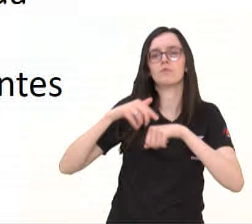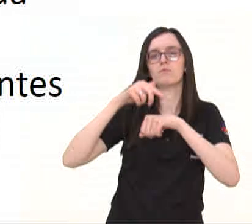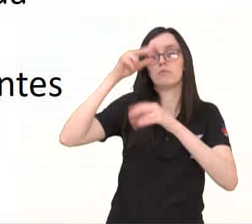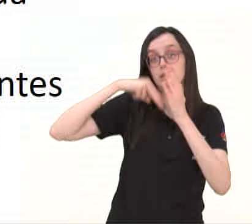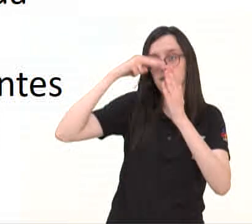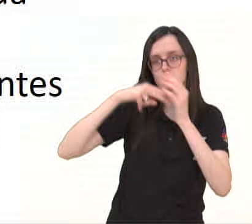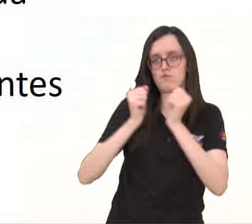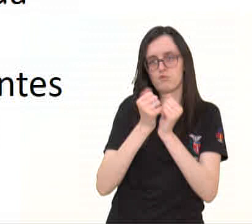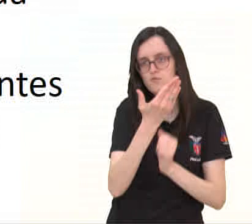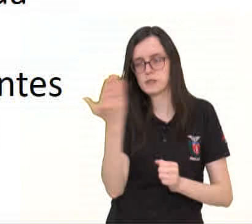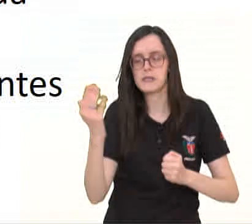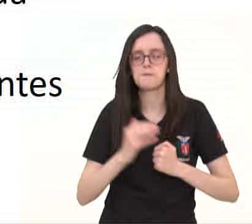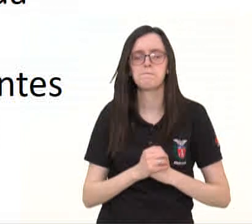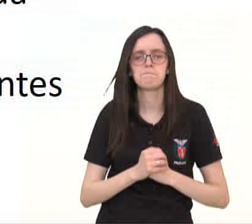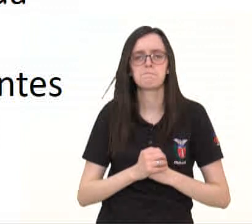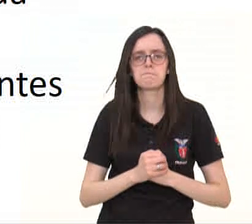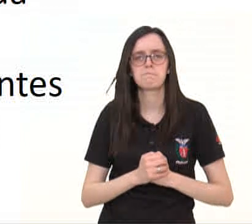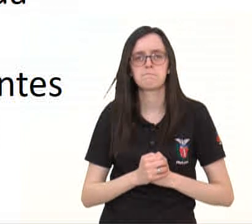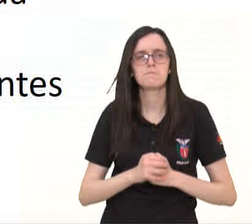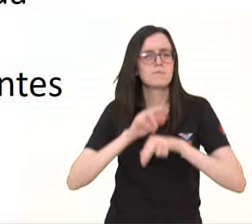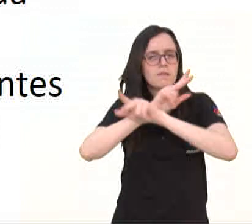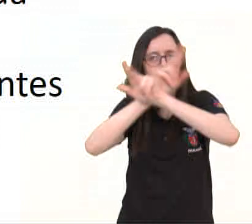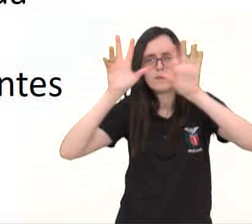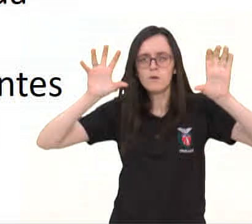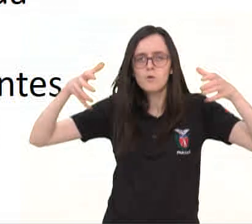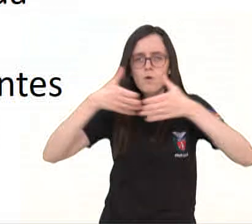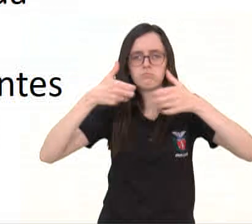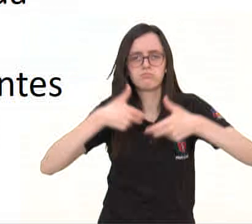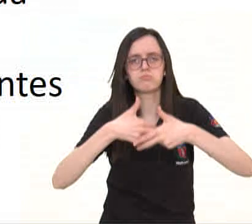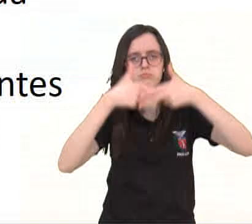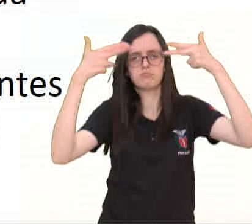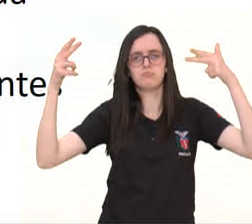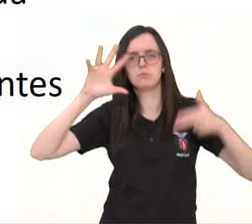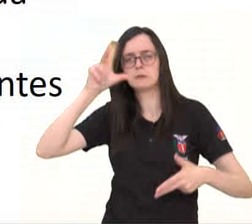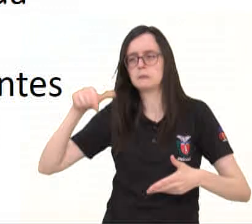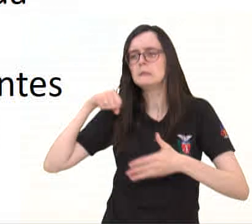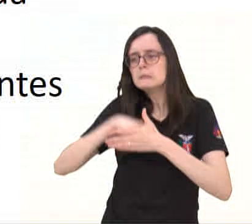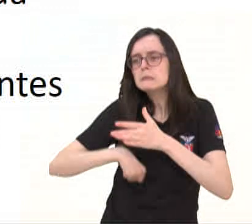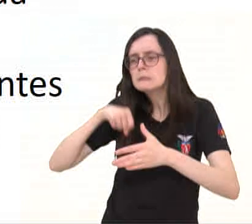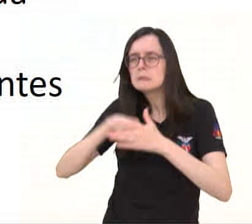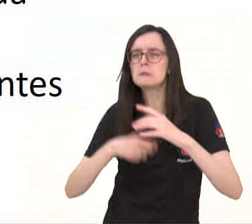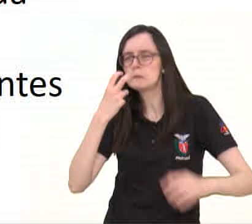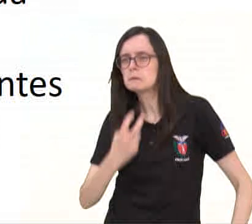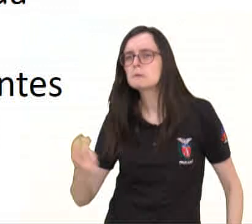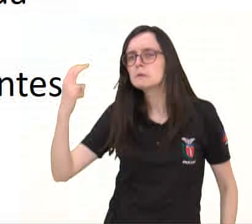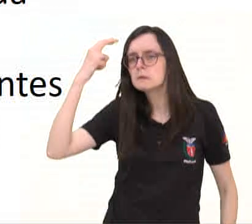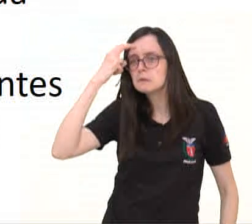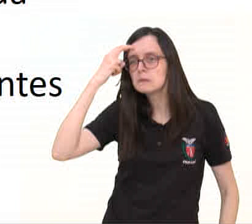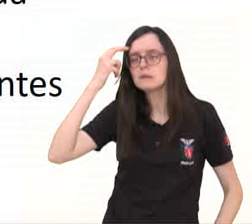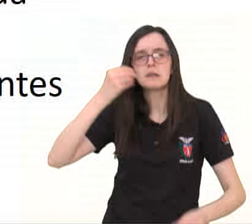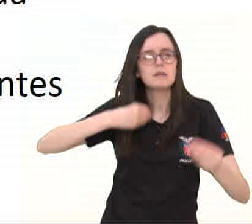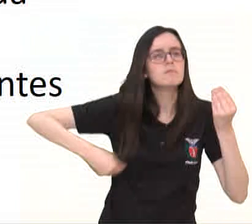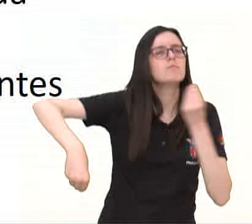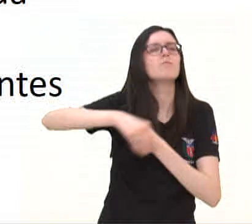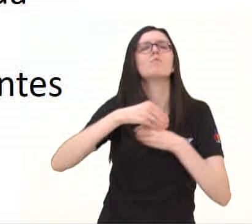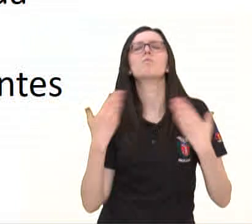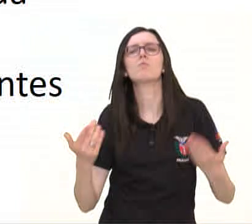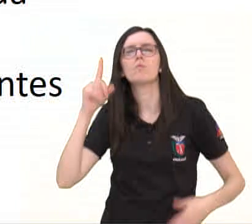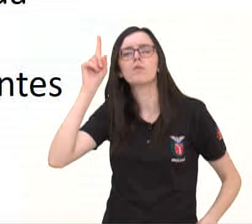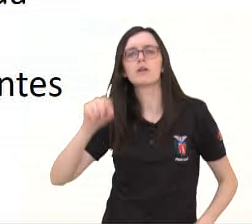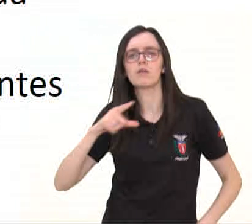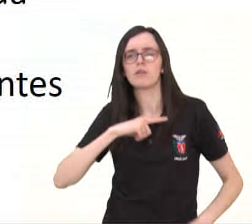vocês. Os diferentes grupos étnicos africanos lutam na manutenção de sua cultura em meio à cultura homogênea praticada